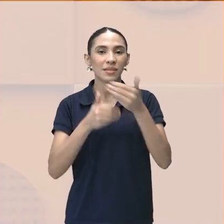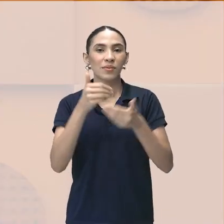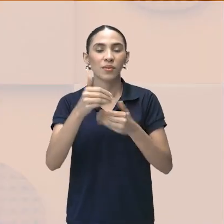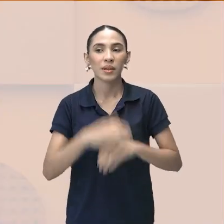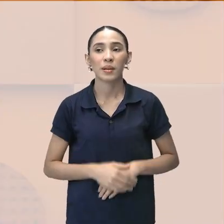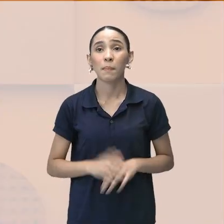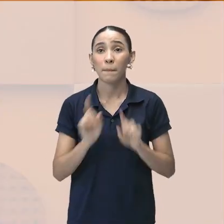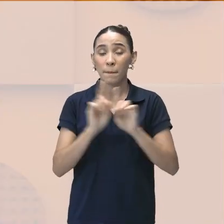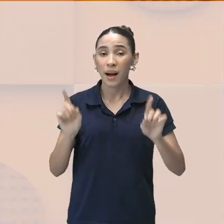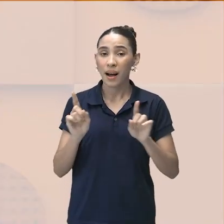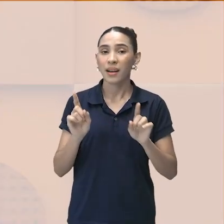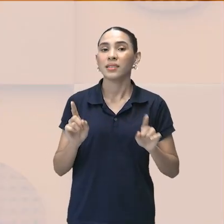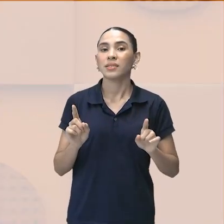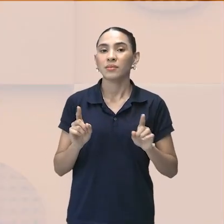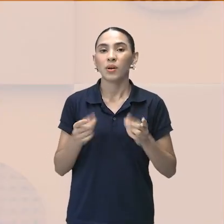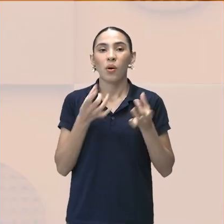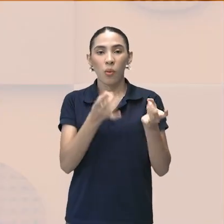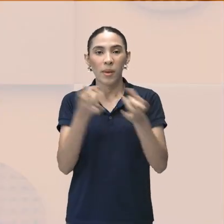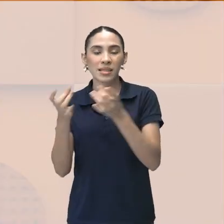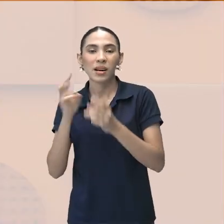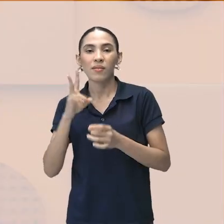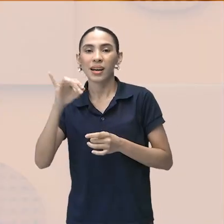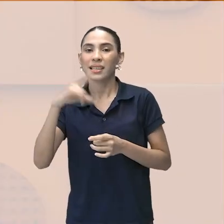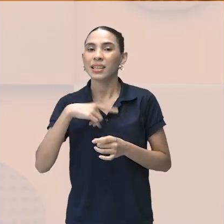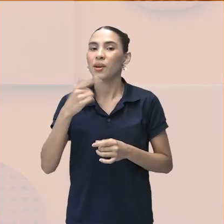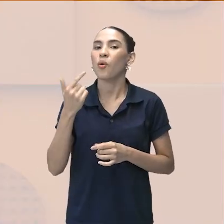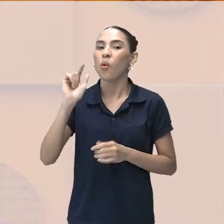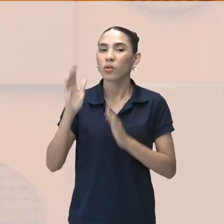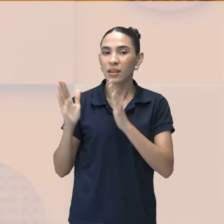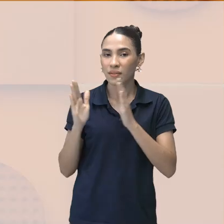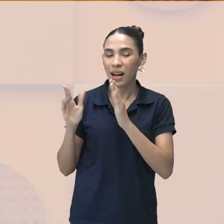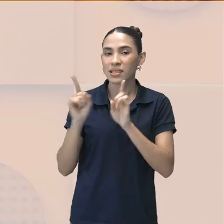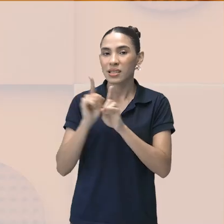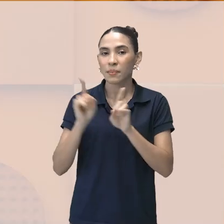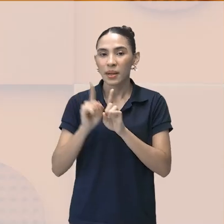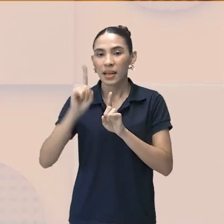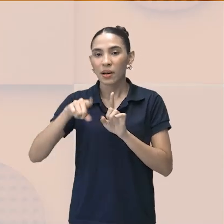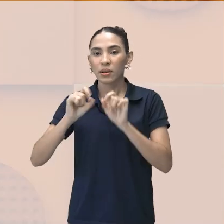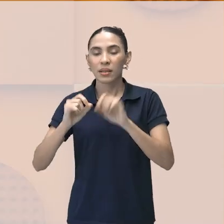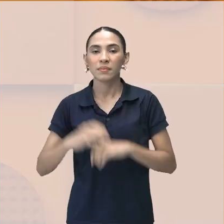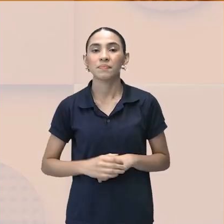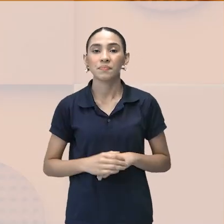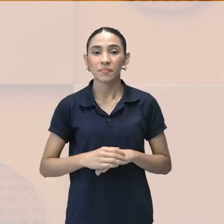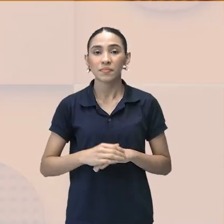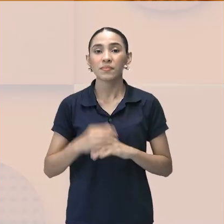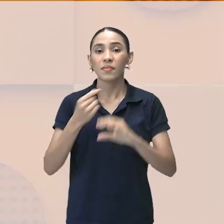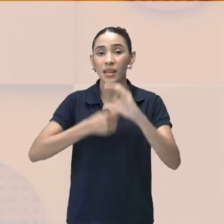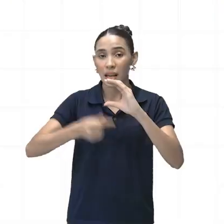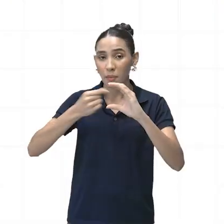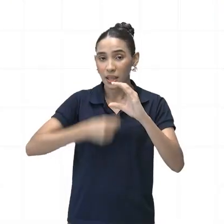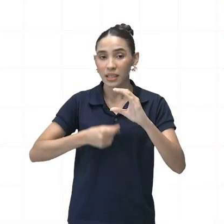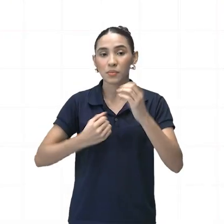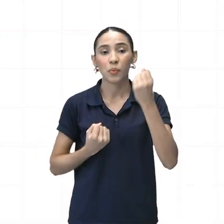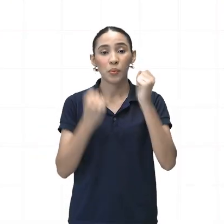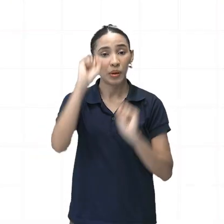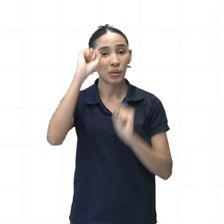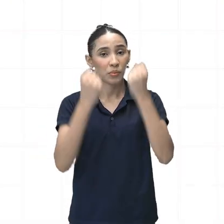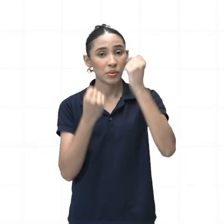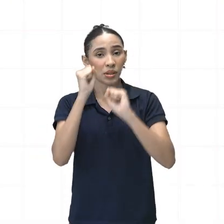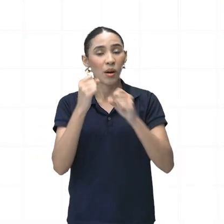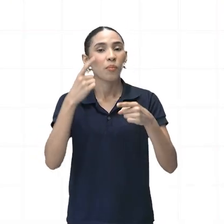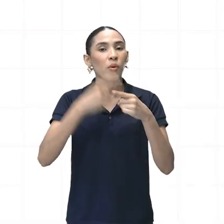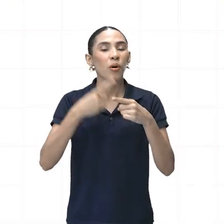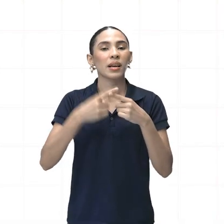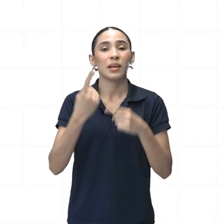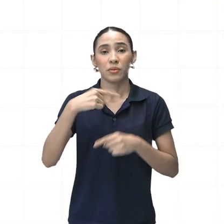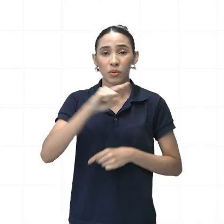tá? Mas, além do capitalismo comercial, vamos ter uma outra fase, que vai ser o capitalismo industrial, porque a gente sabe que